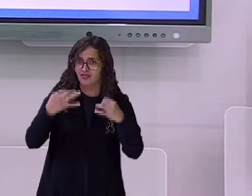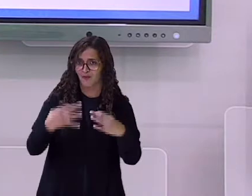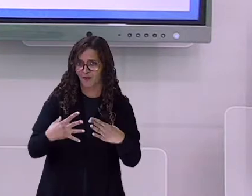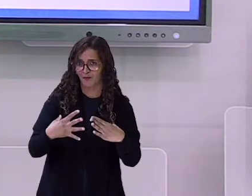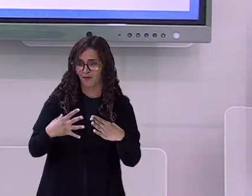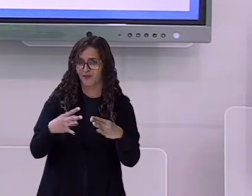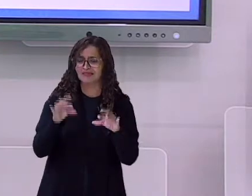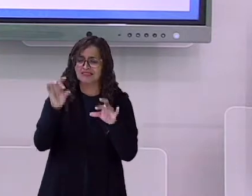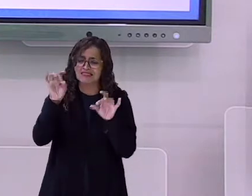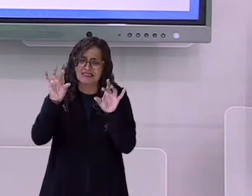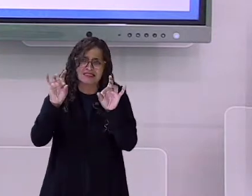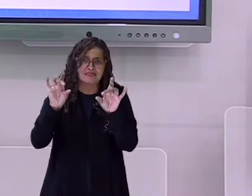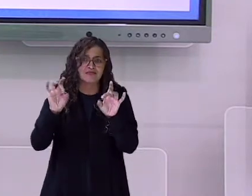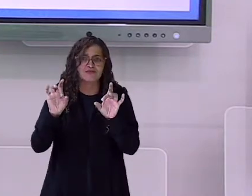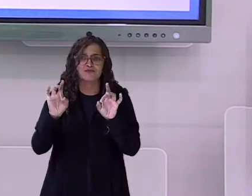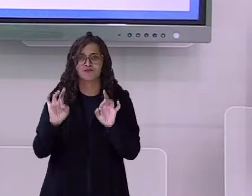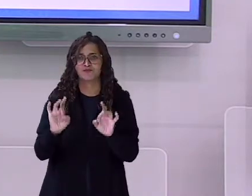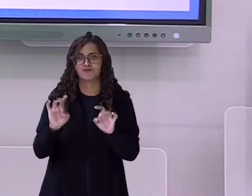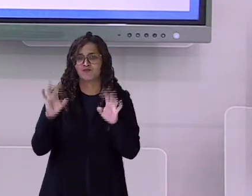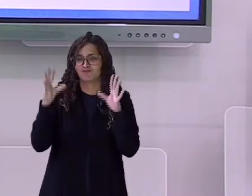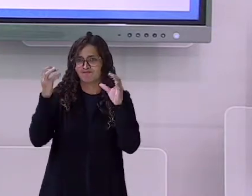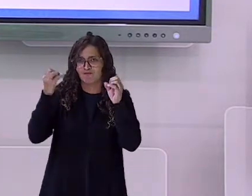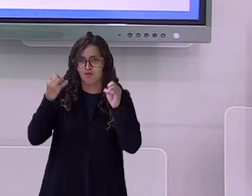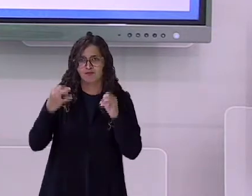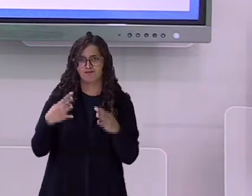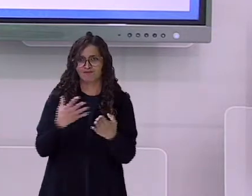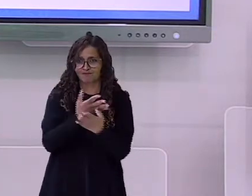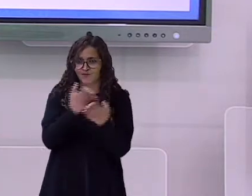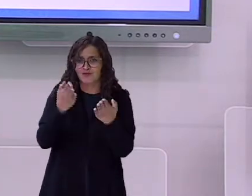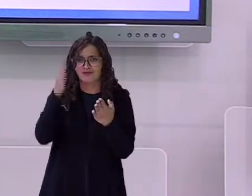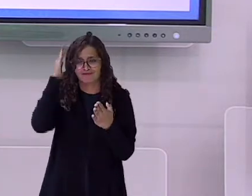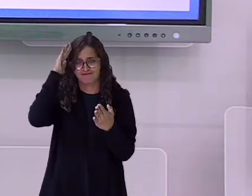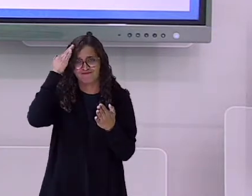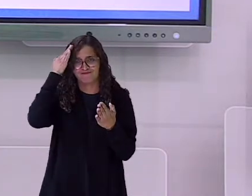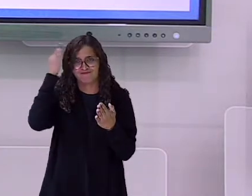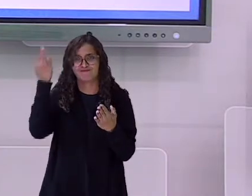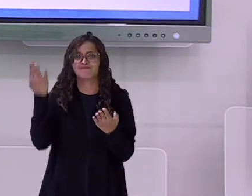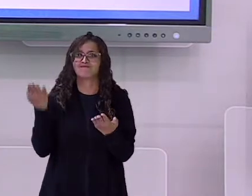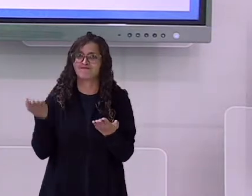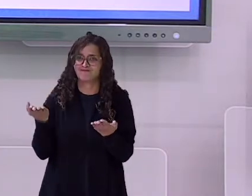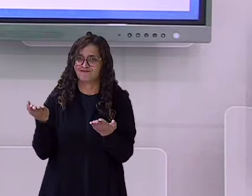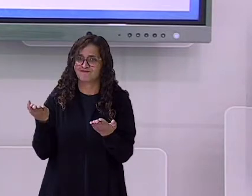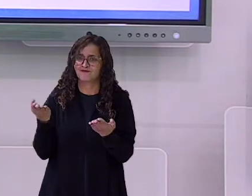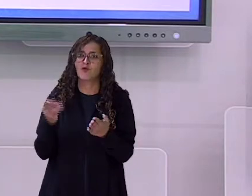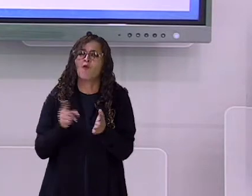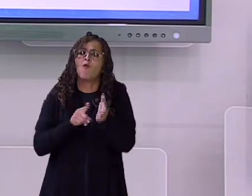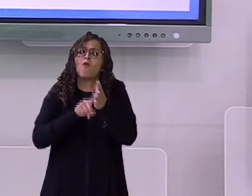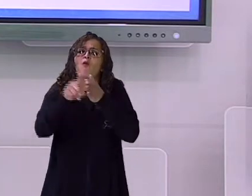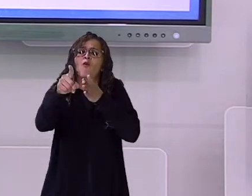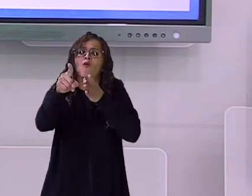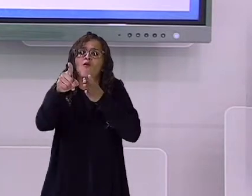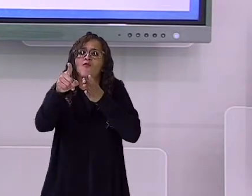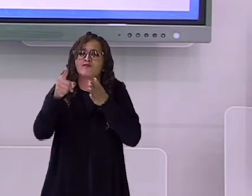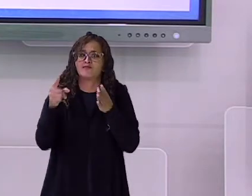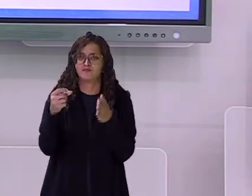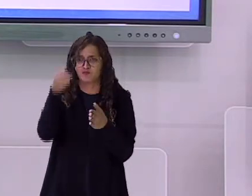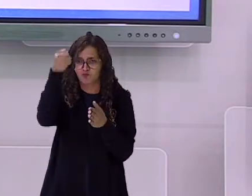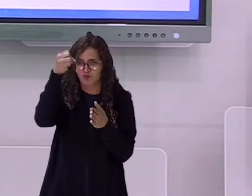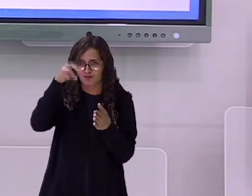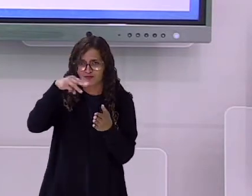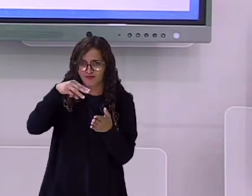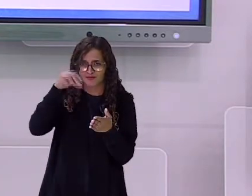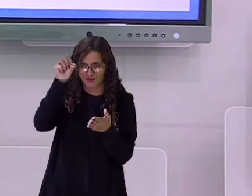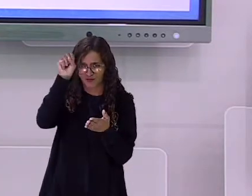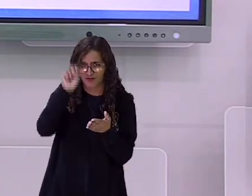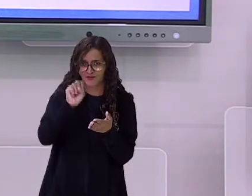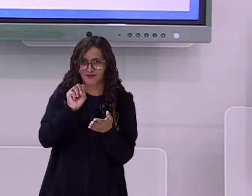corda e o que é um instrumento de sopro. Pergunta de 2 segundos. Você